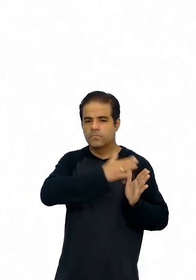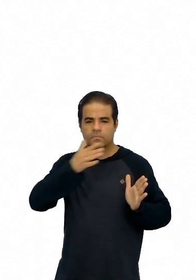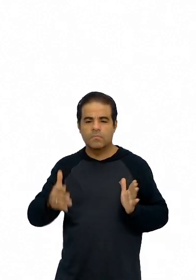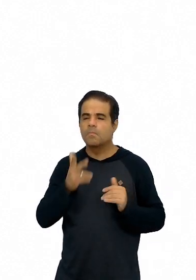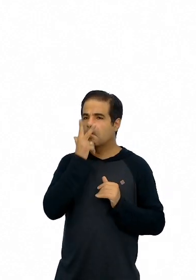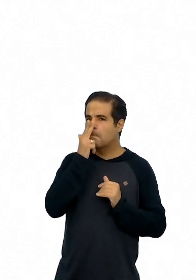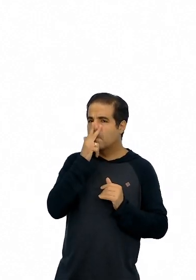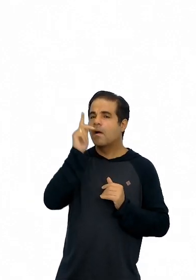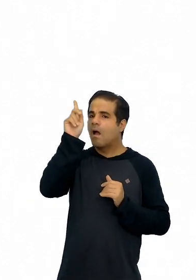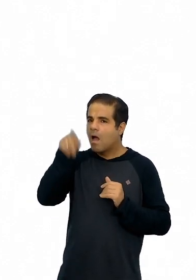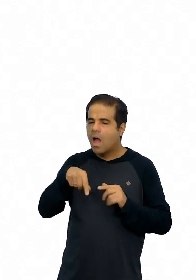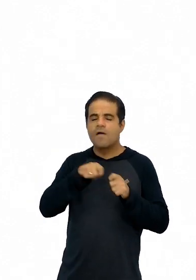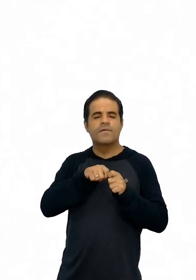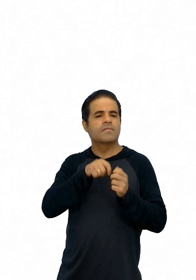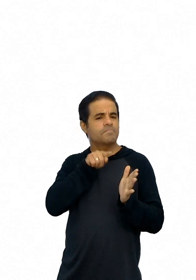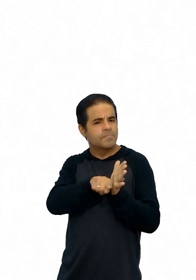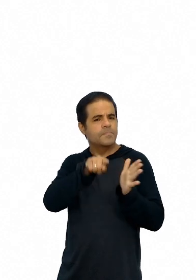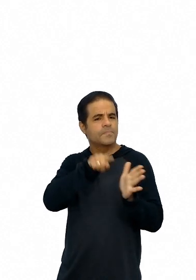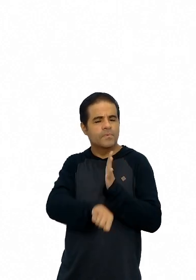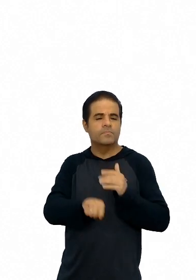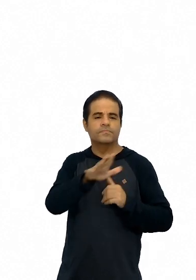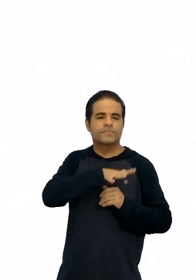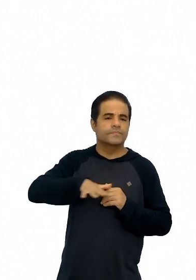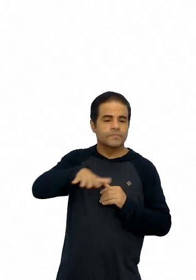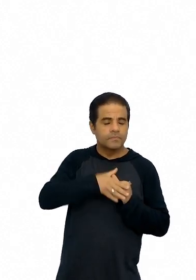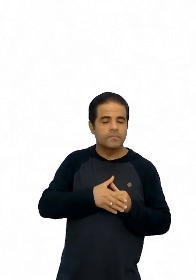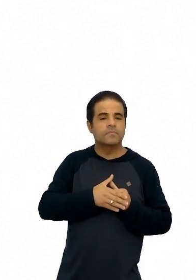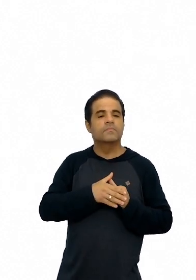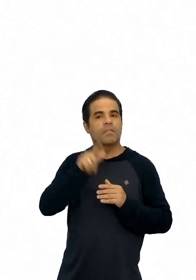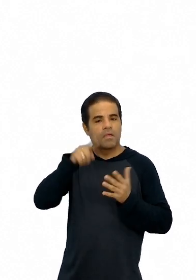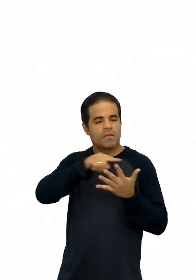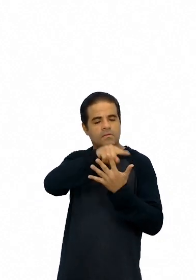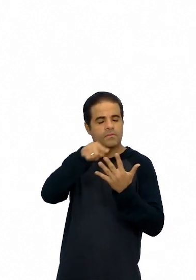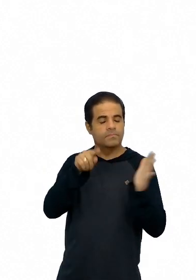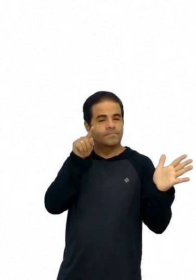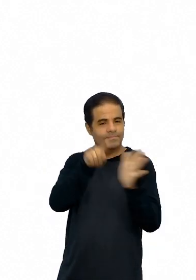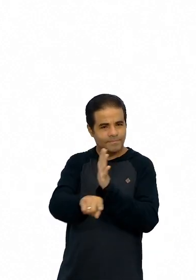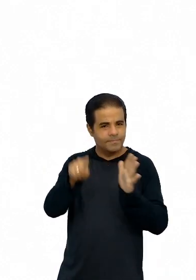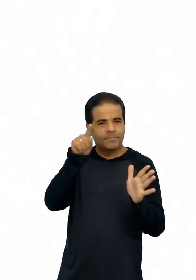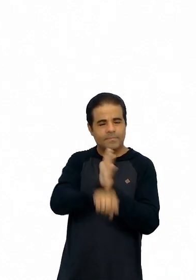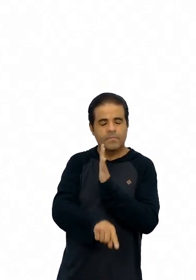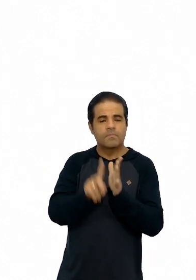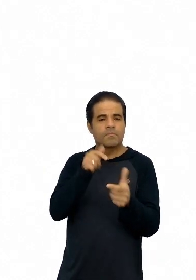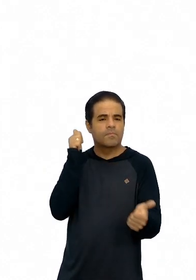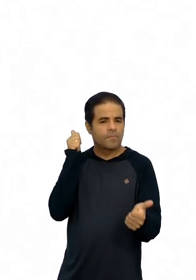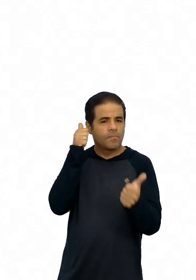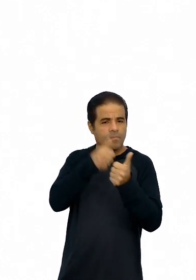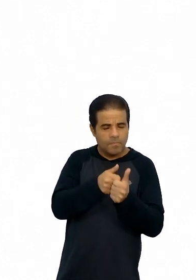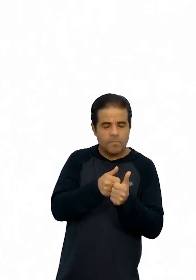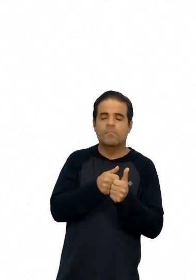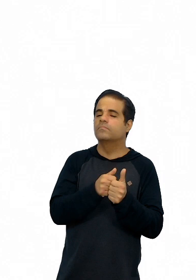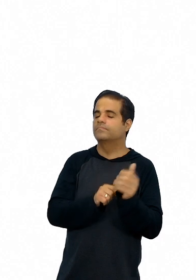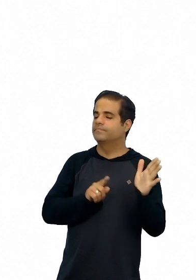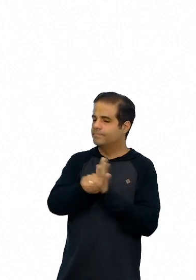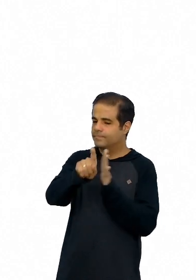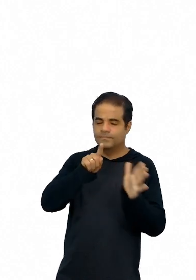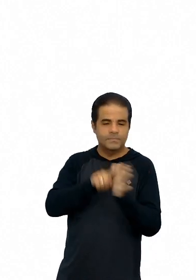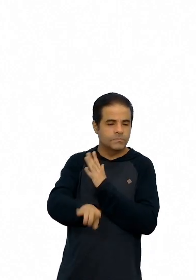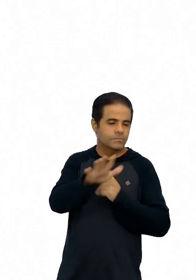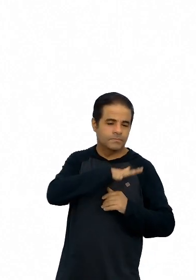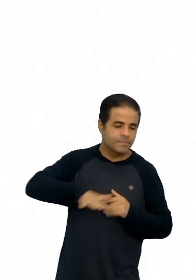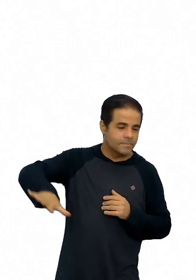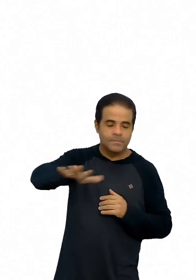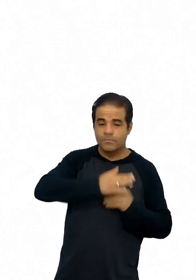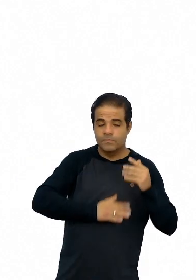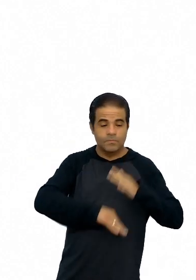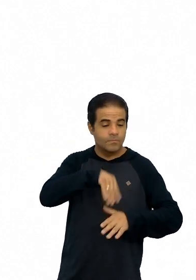parece, eles fazem cada pergunta, mas são dessas perguntas que a gente se aproxima, né, que a gente valida os conhecimentos deles,